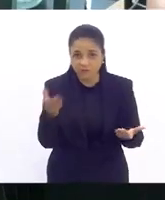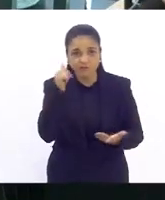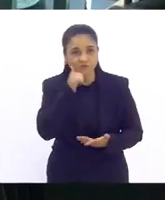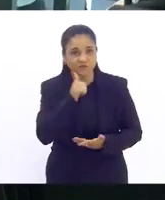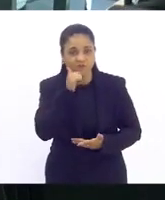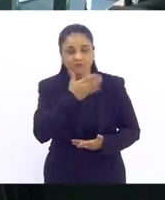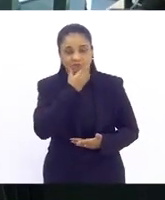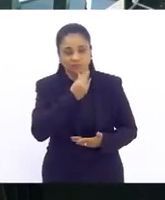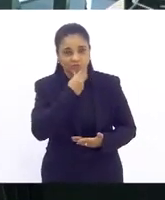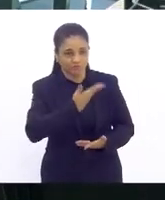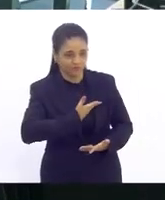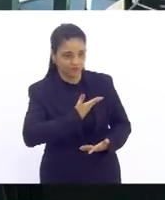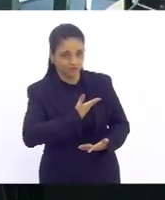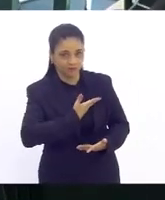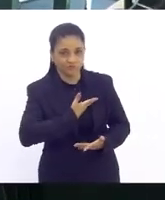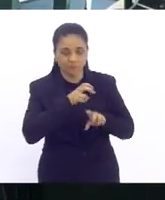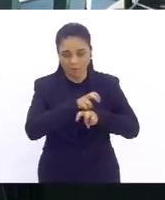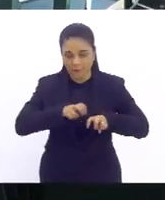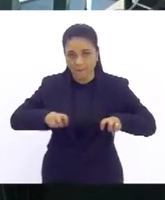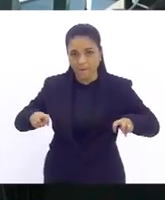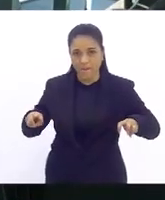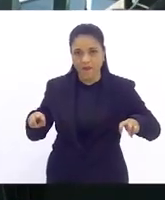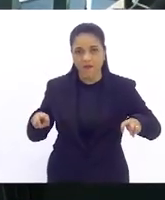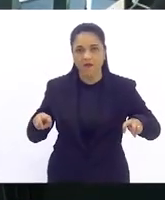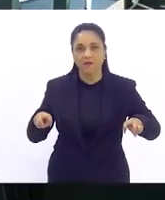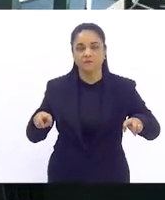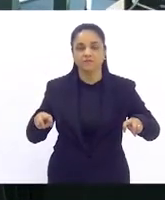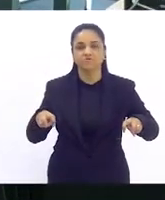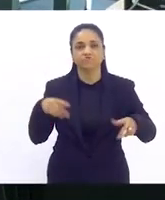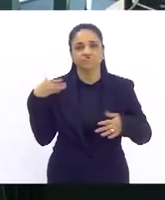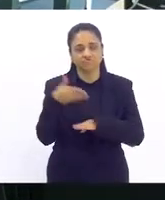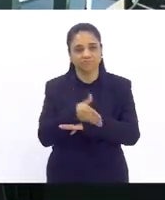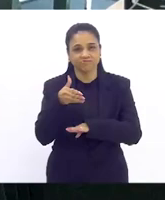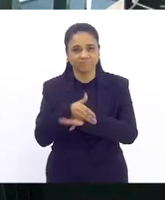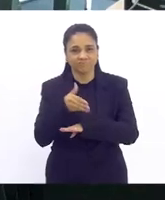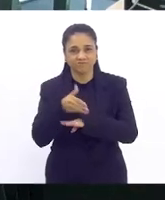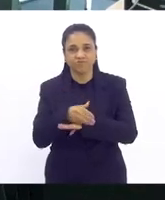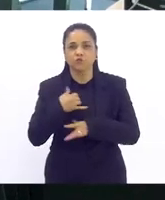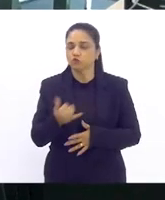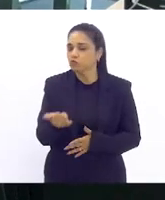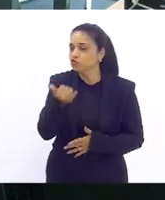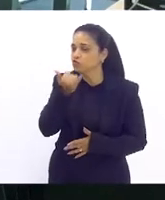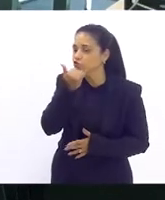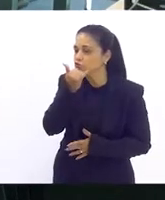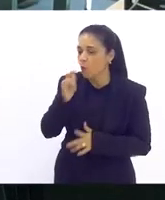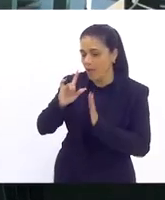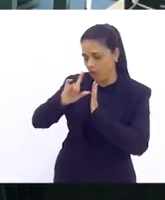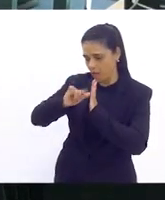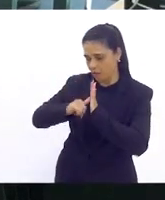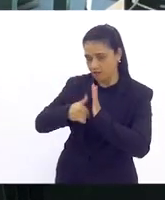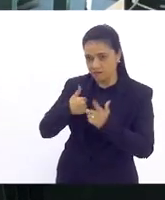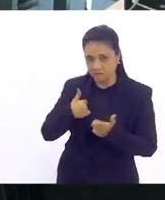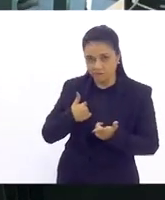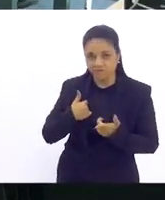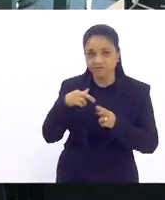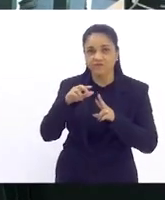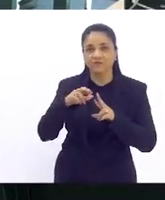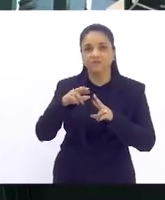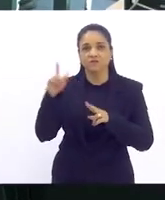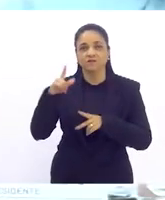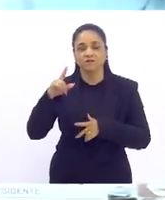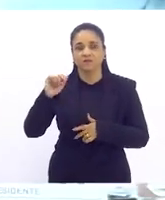companheiras companheiros de mesa vocês que estão participando de Peço desculpas por ter atrasado eu tava numa atividade